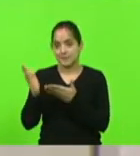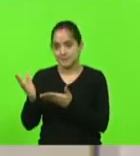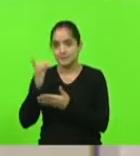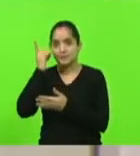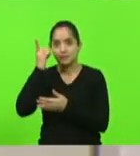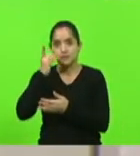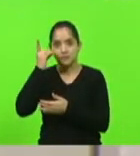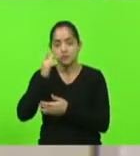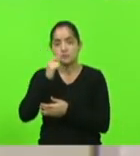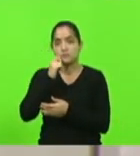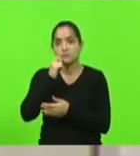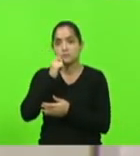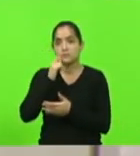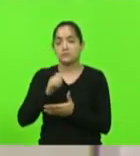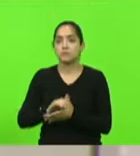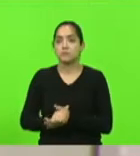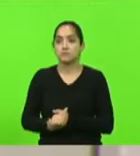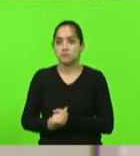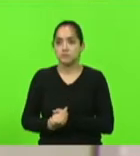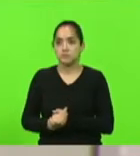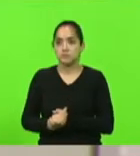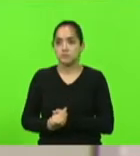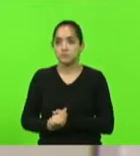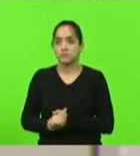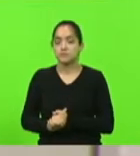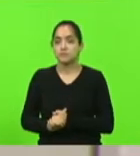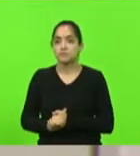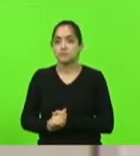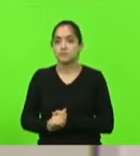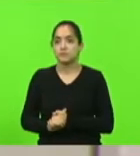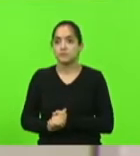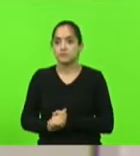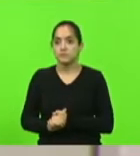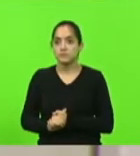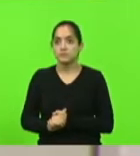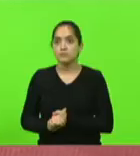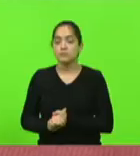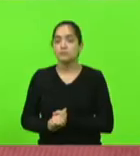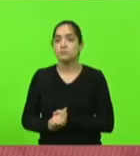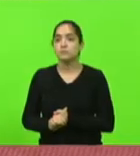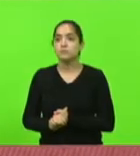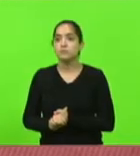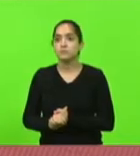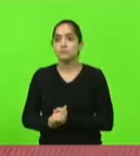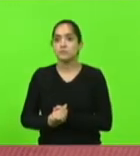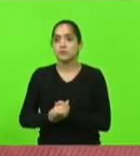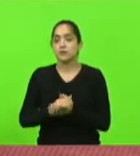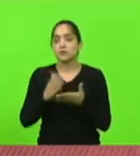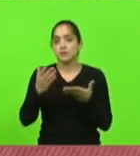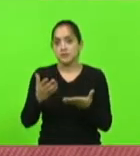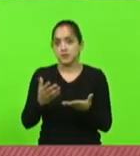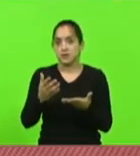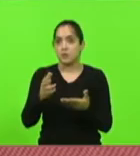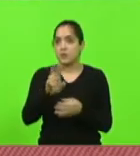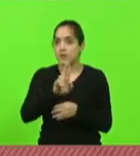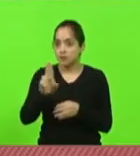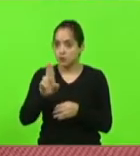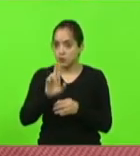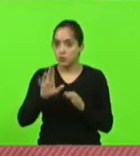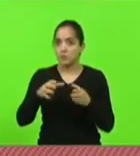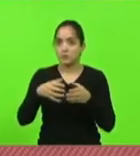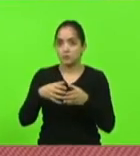Paula Campagnolo. Vossa Excelência terá um minuto, deputado. Obrigada, senhor presidente. Deputado Floriano, em nome do PSL, desejo